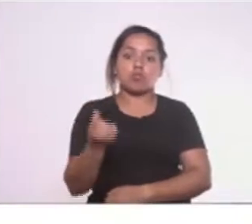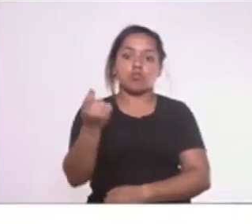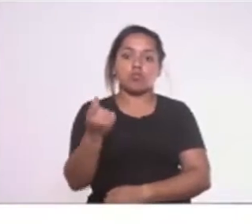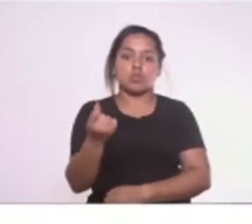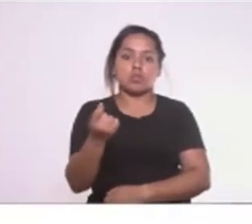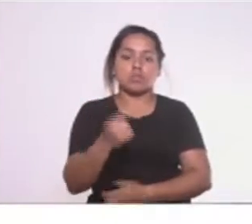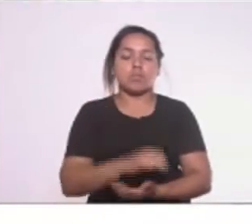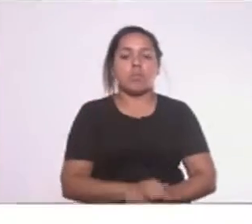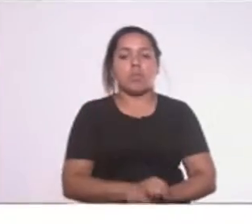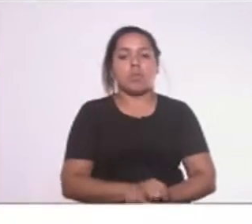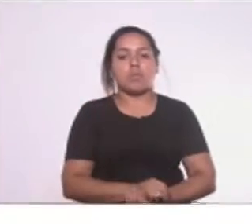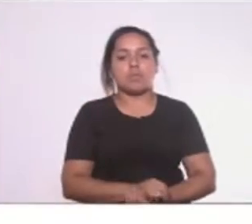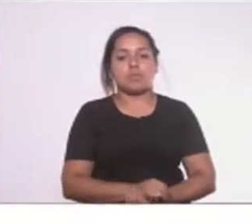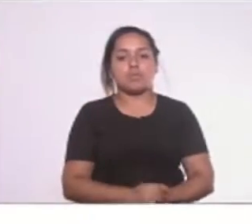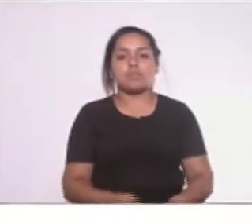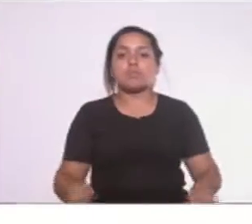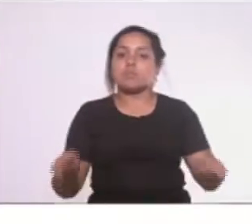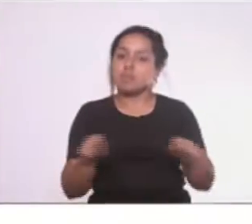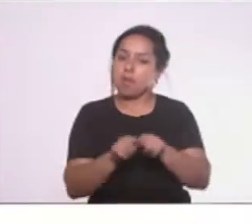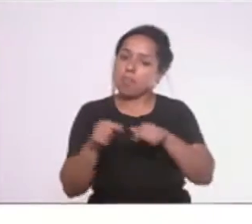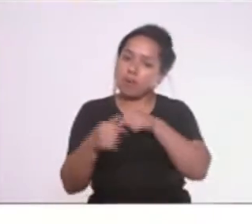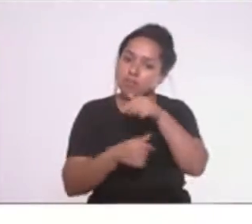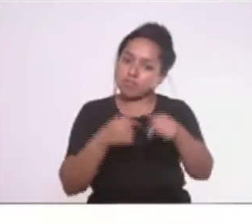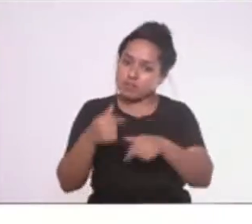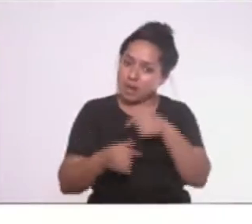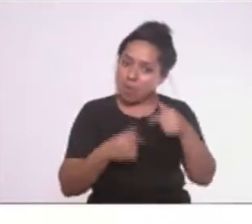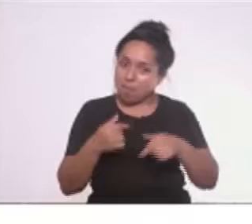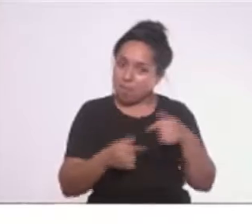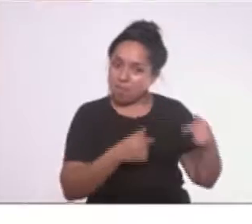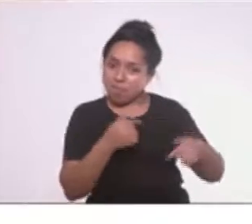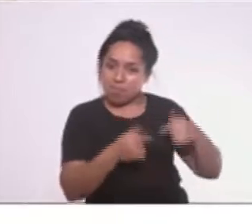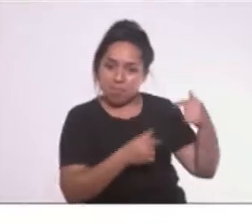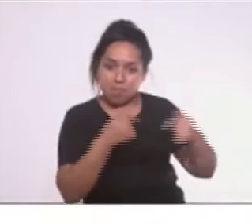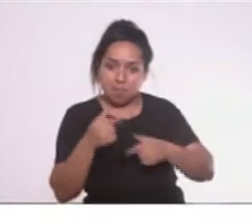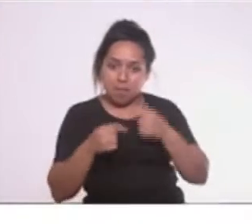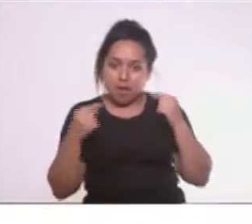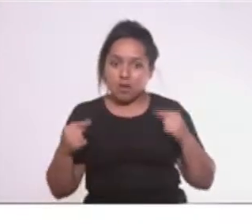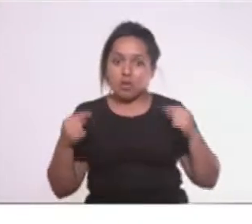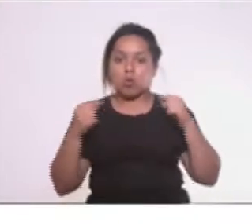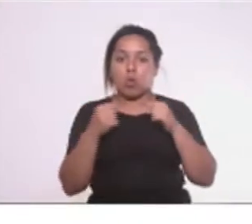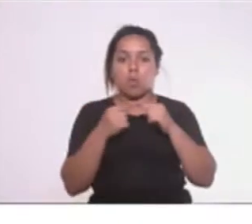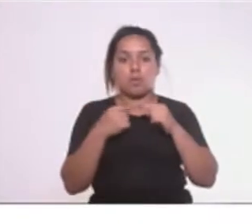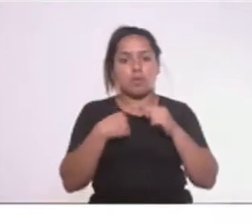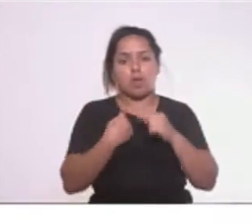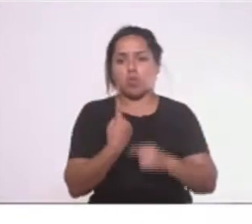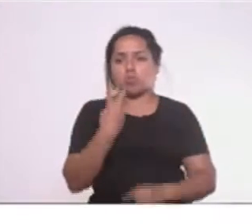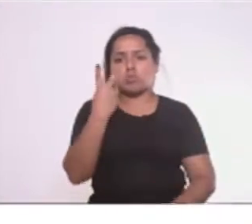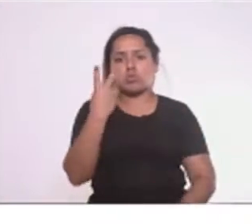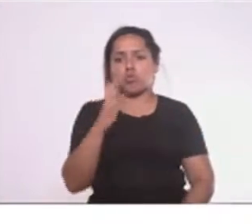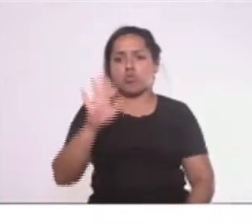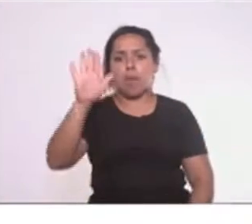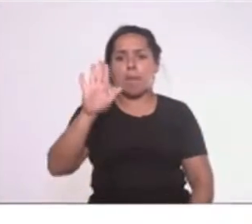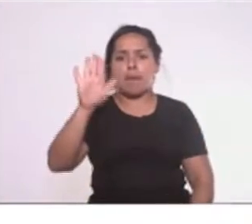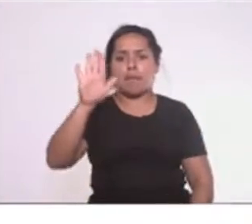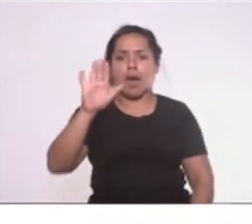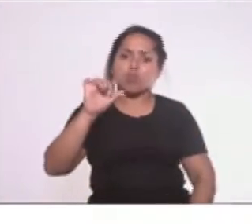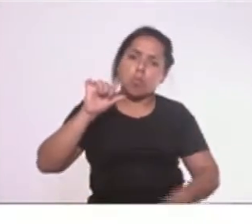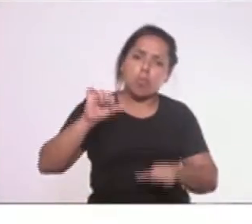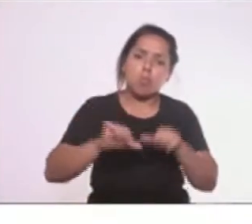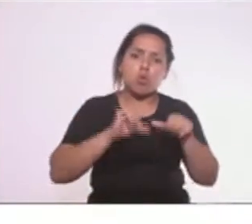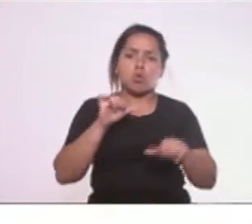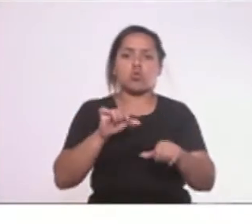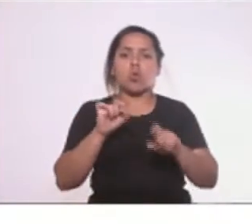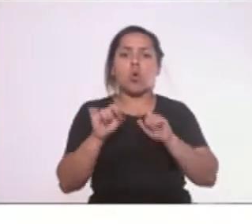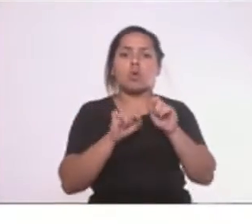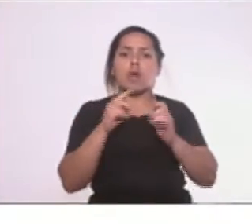tempo, uma dinâmica interna, que embora eu esteja apenas no segundo mandato, eu percebi que se modificou em relação à